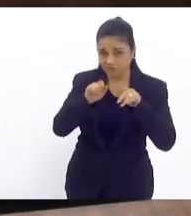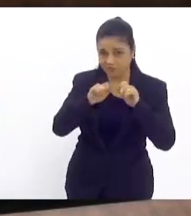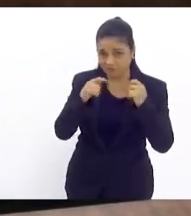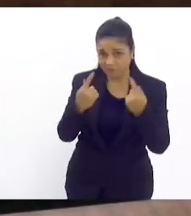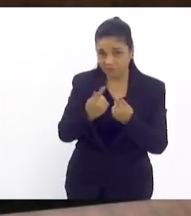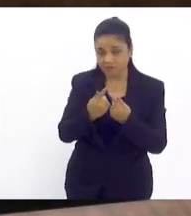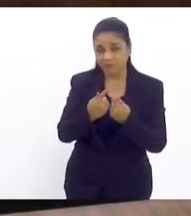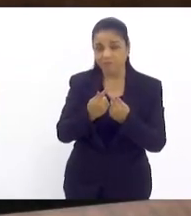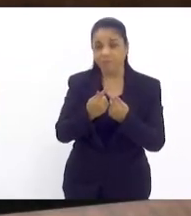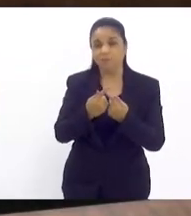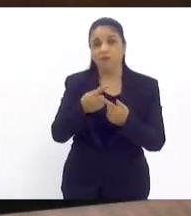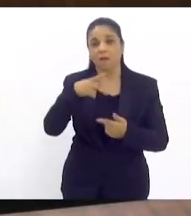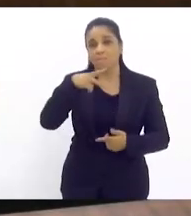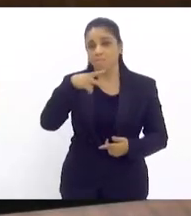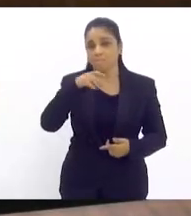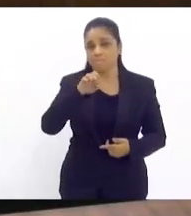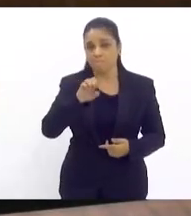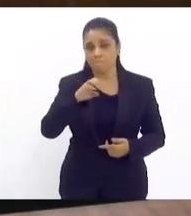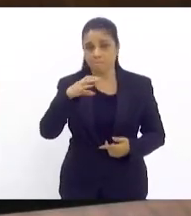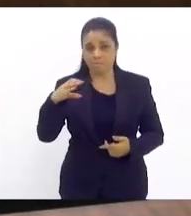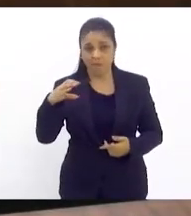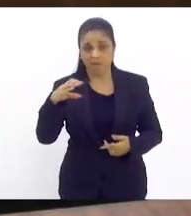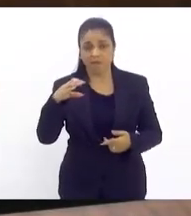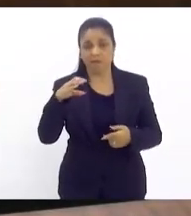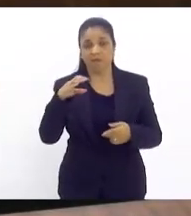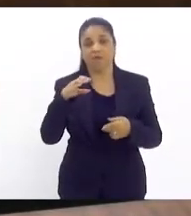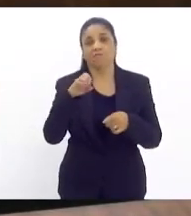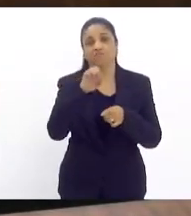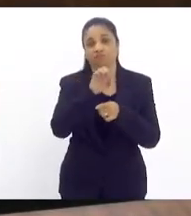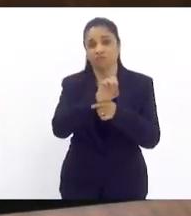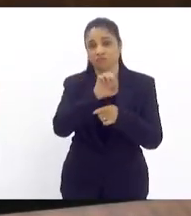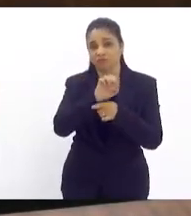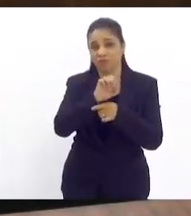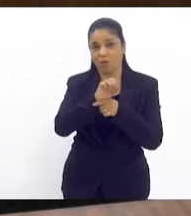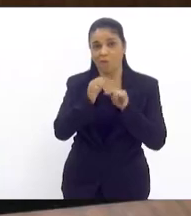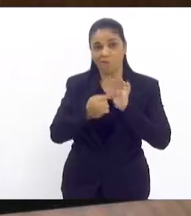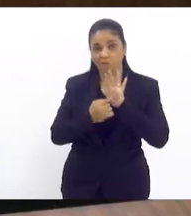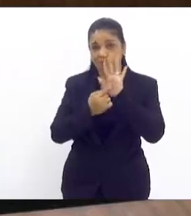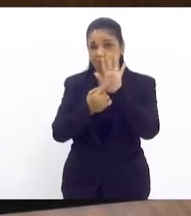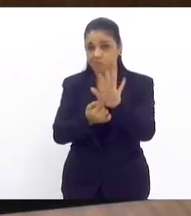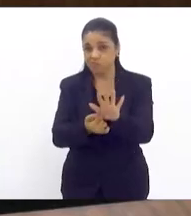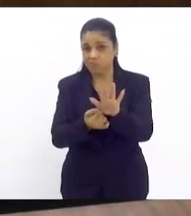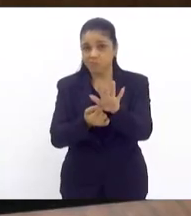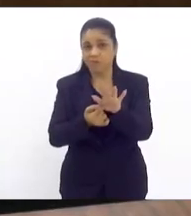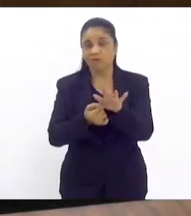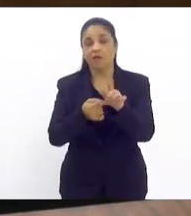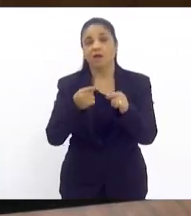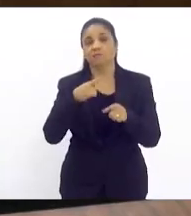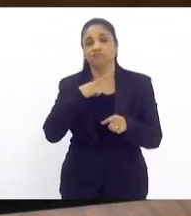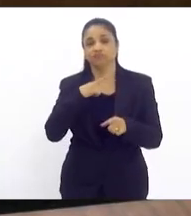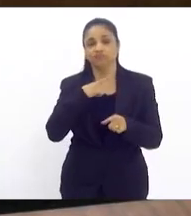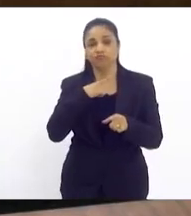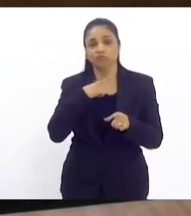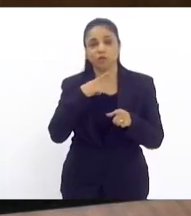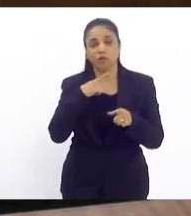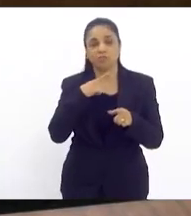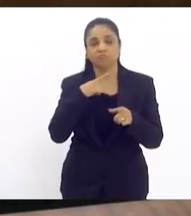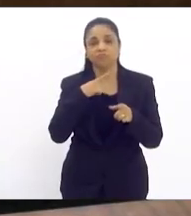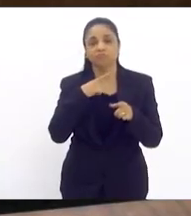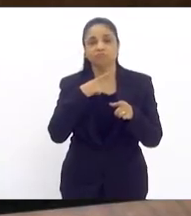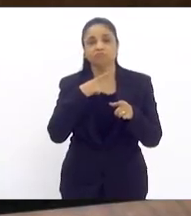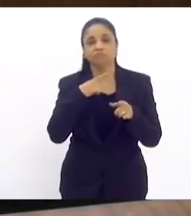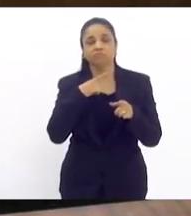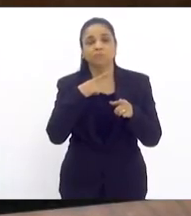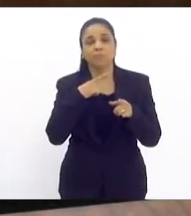quando a PEC da MM positiva a nível Estadual foi apresentada a gente tinha uma perspectiva para lembrar